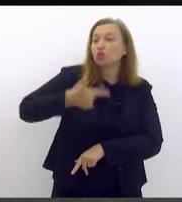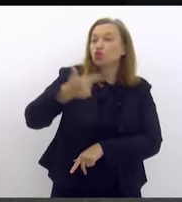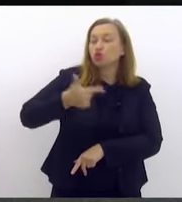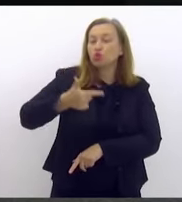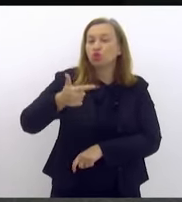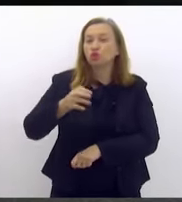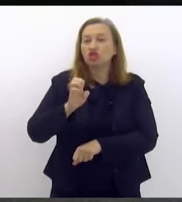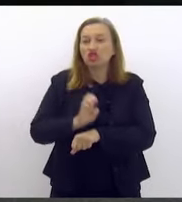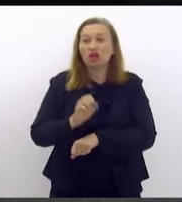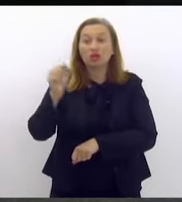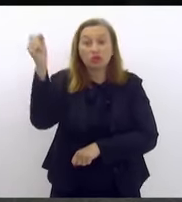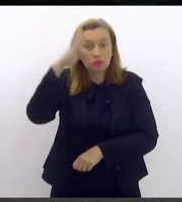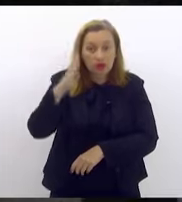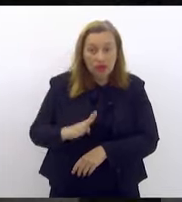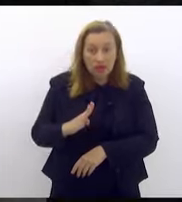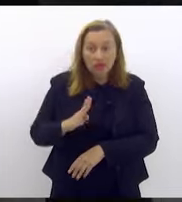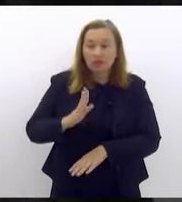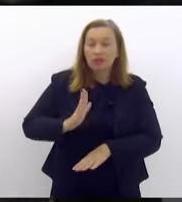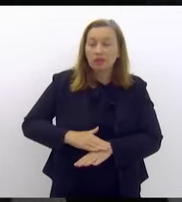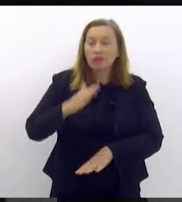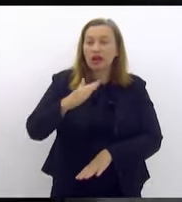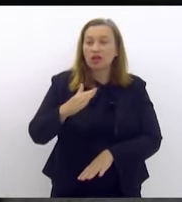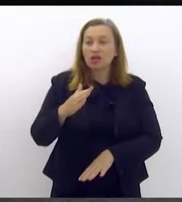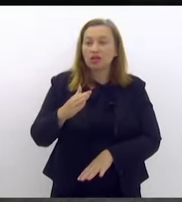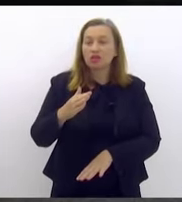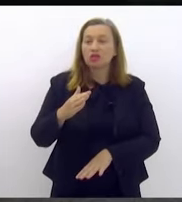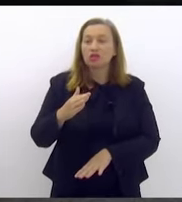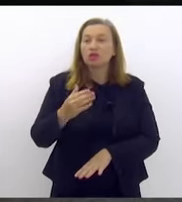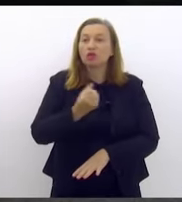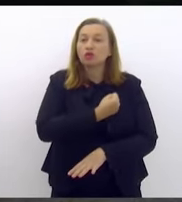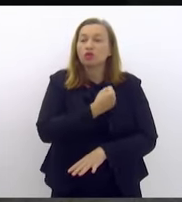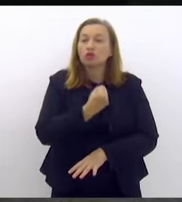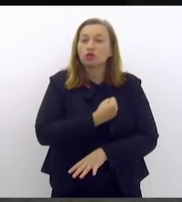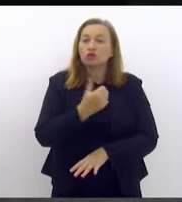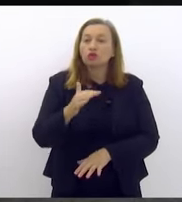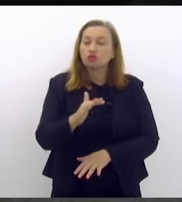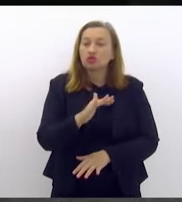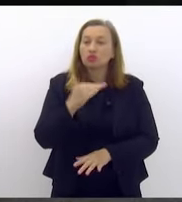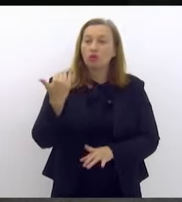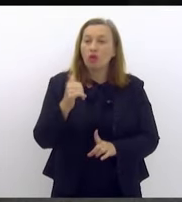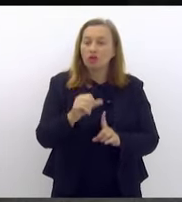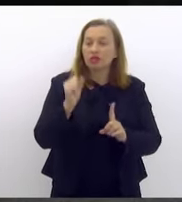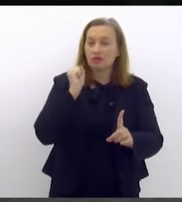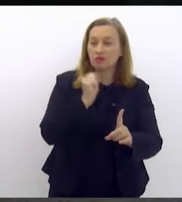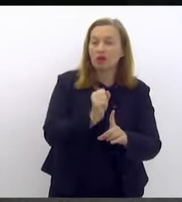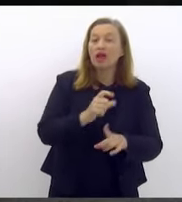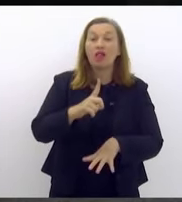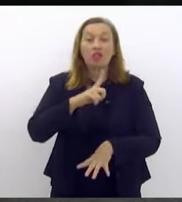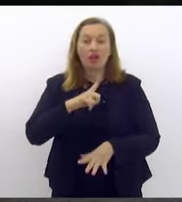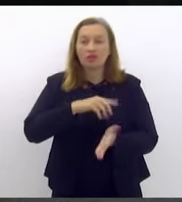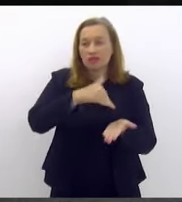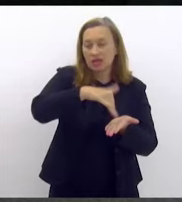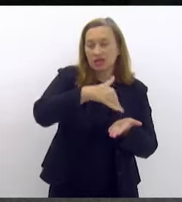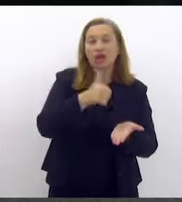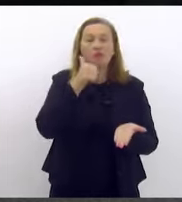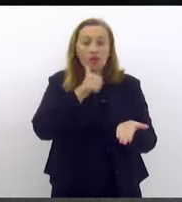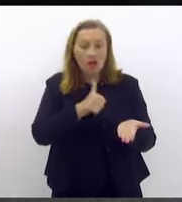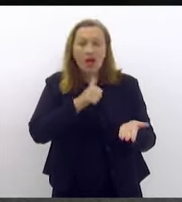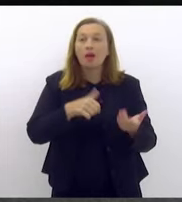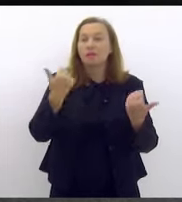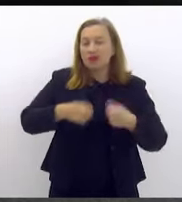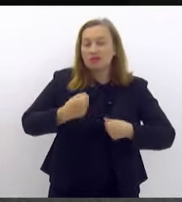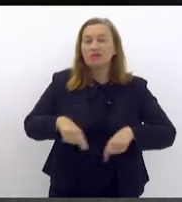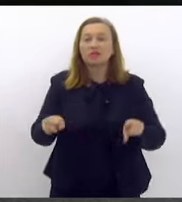estado do Brasil que tem maior índice de feminicídio. Então, ter uma Secretaria da Mulher, precisa